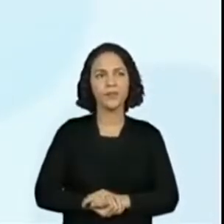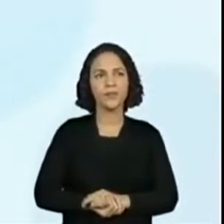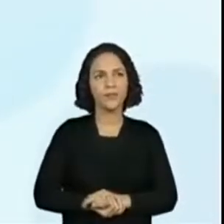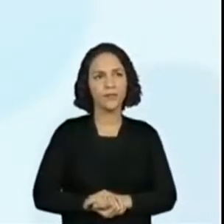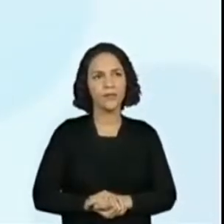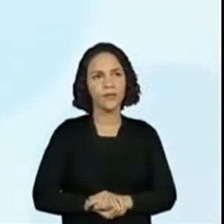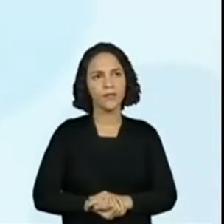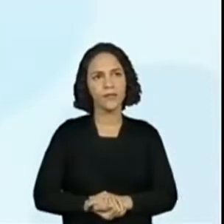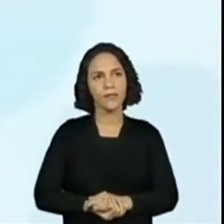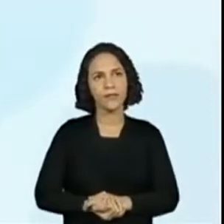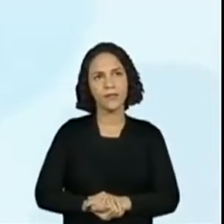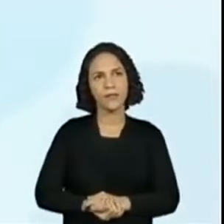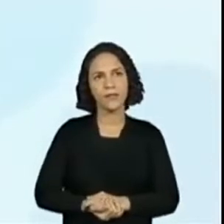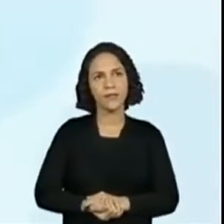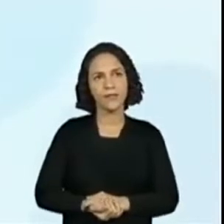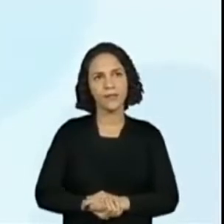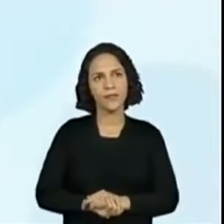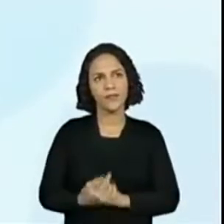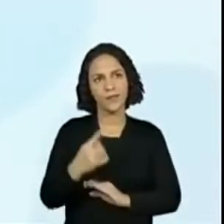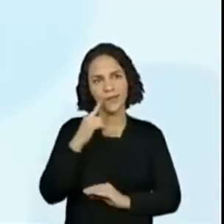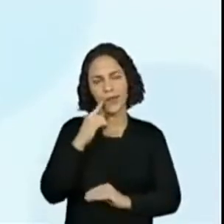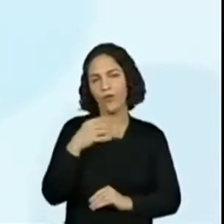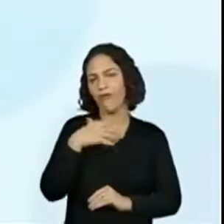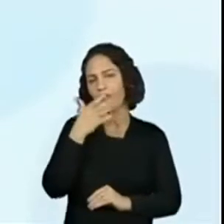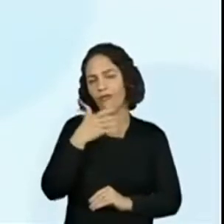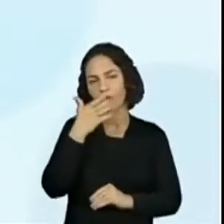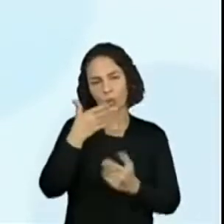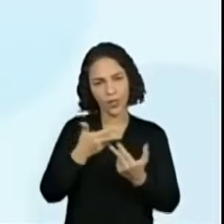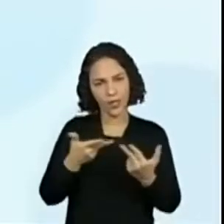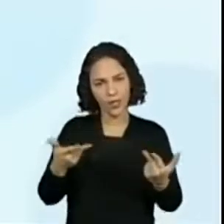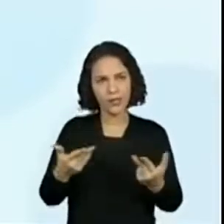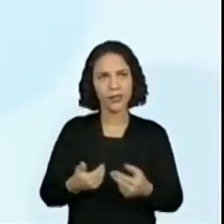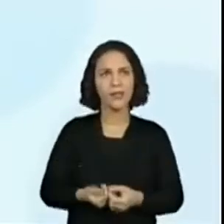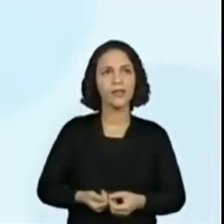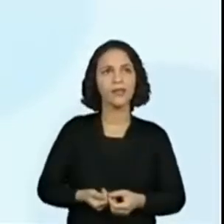são arredondadas. Frutas.